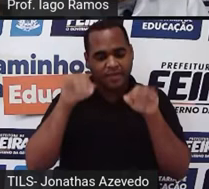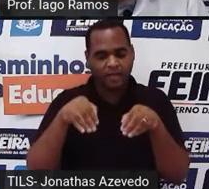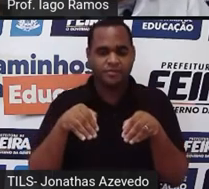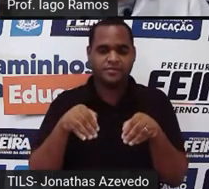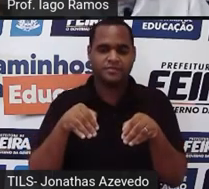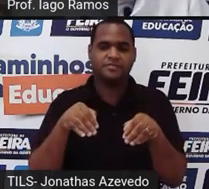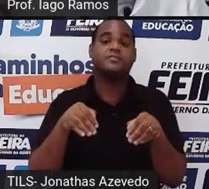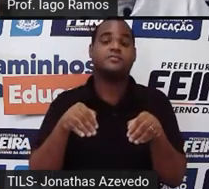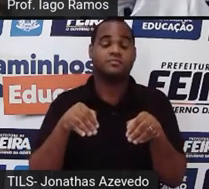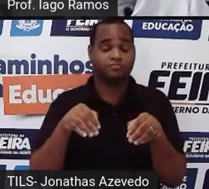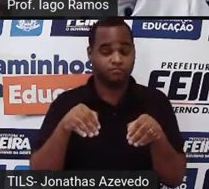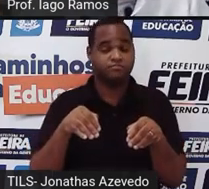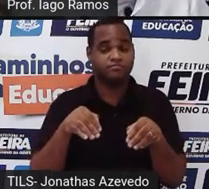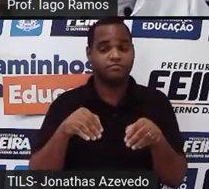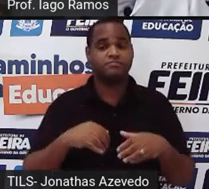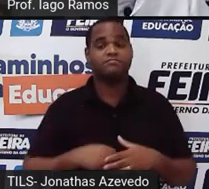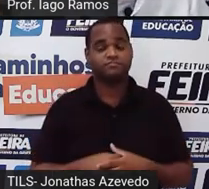gente